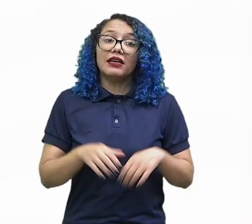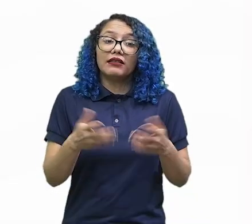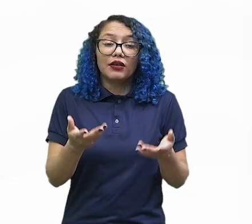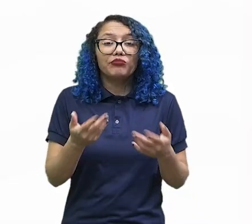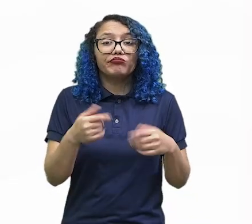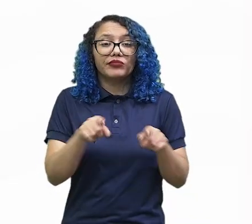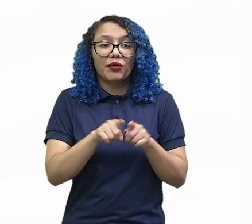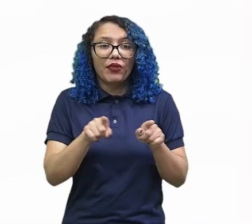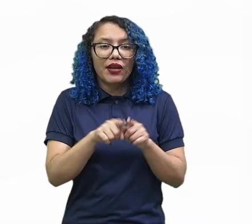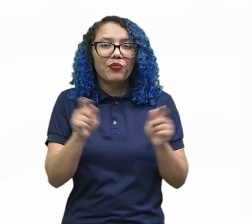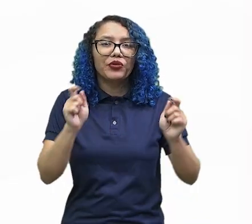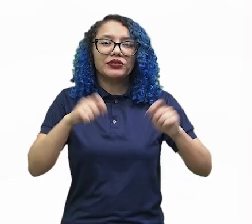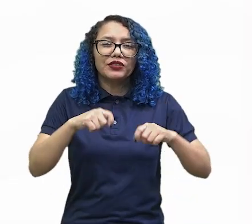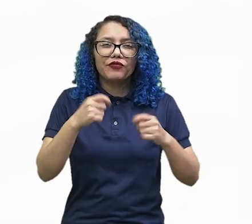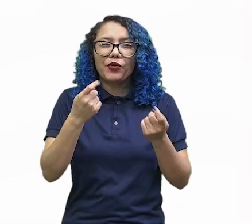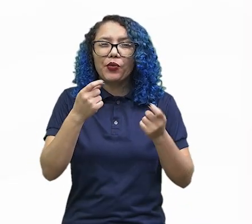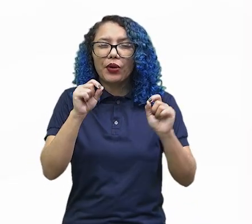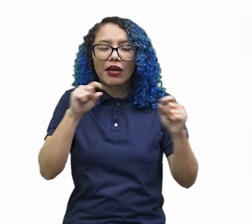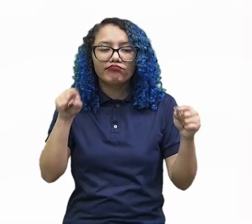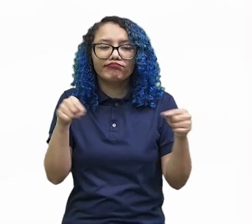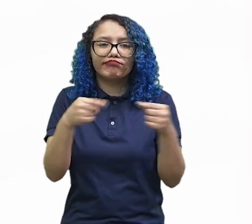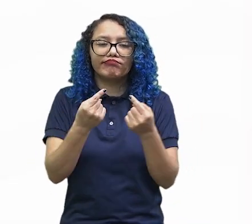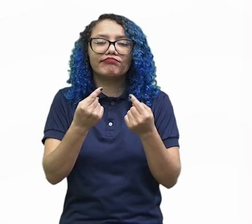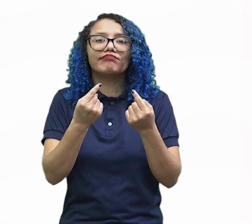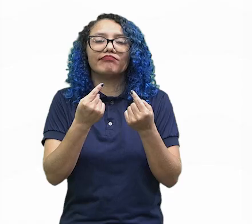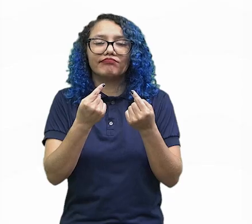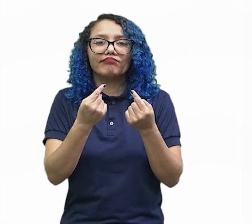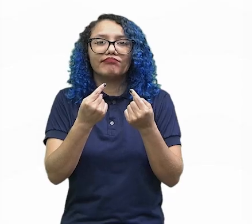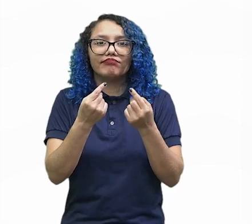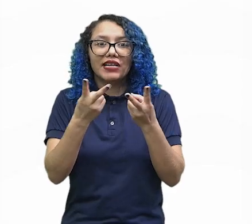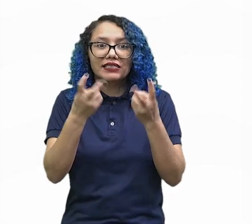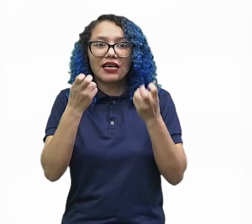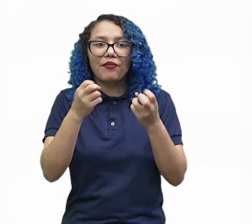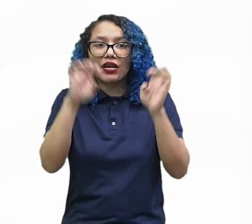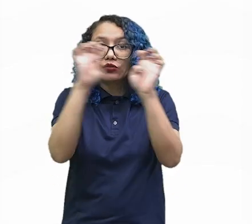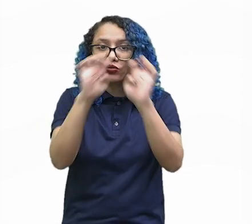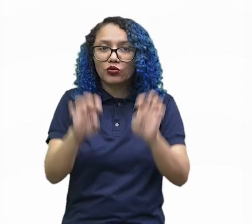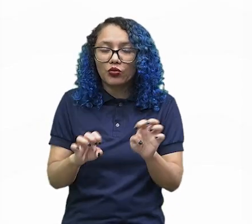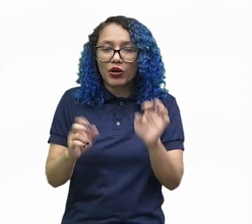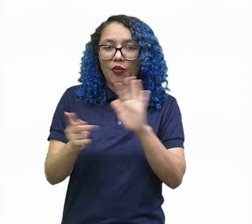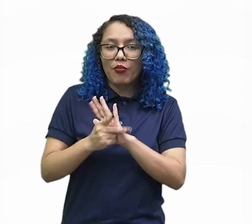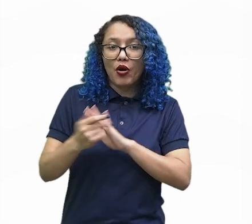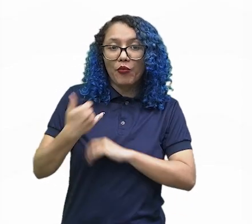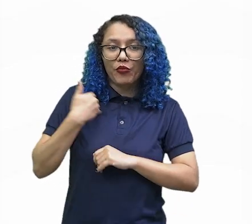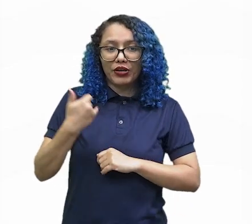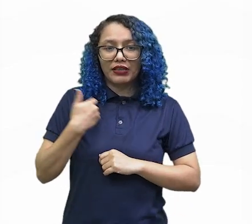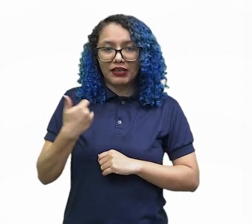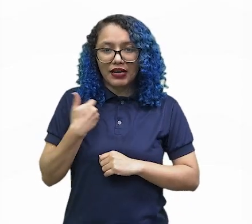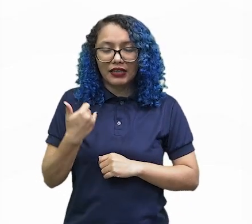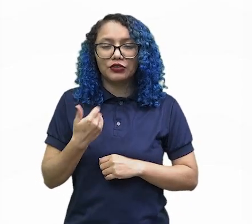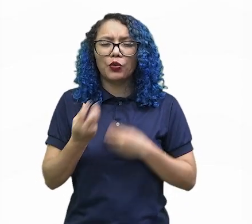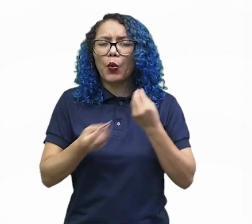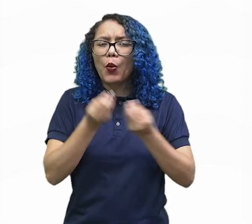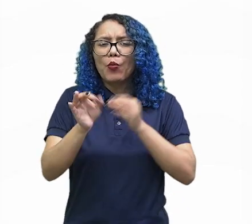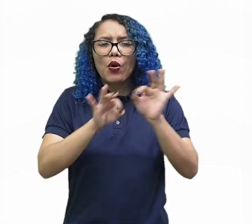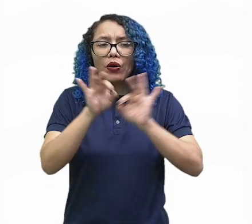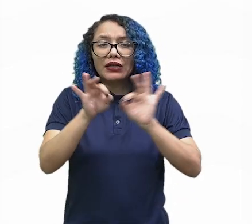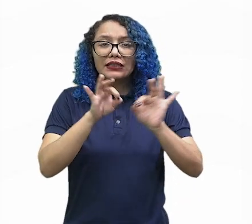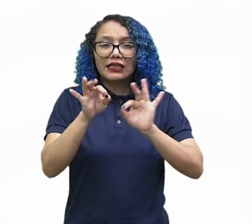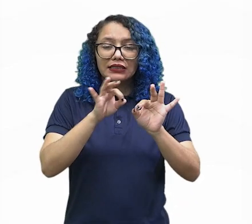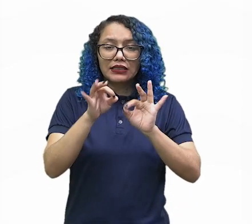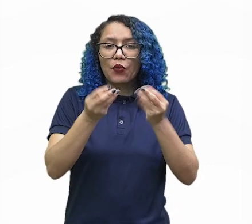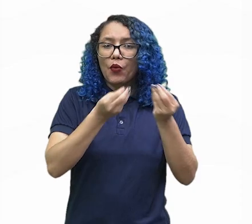etária, onde acaba se referindo o quê? À configuração da distribuição